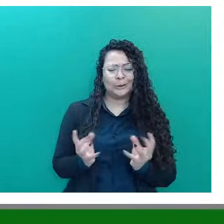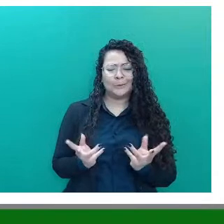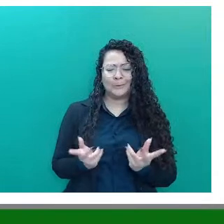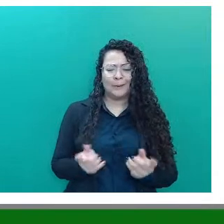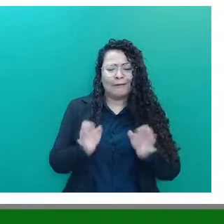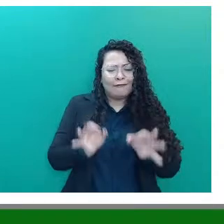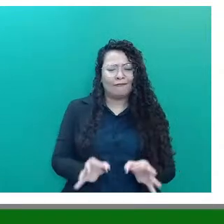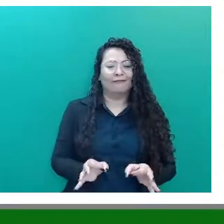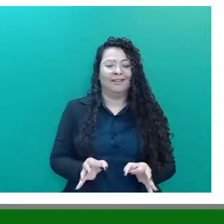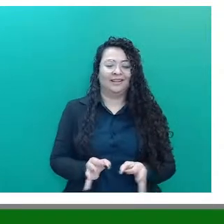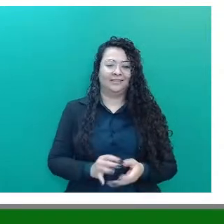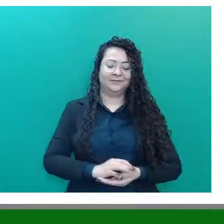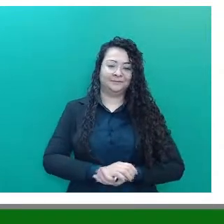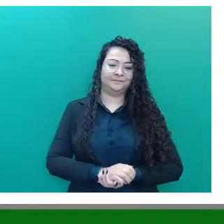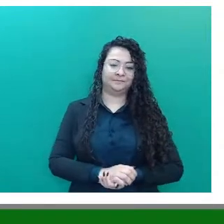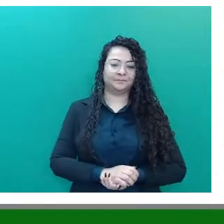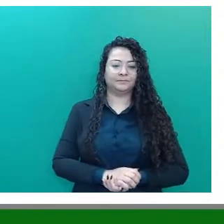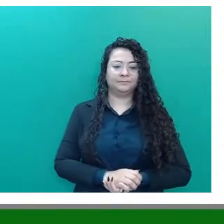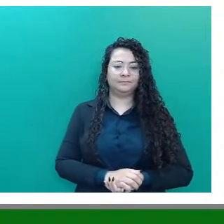tese.